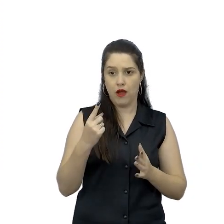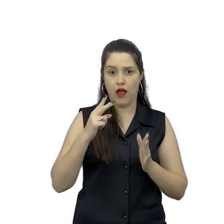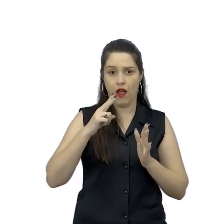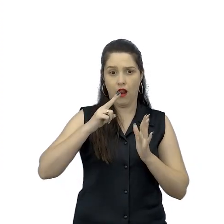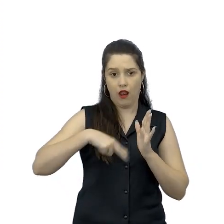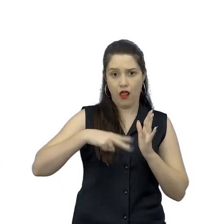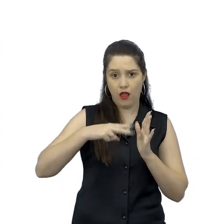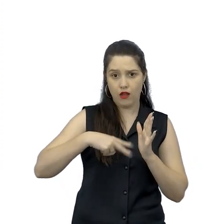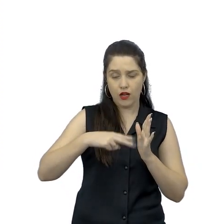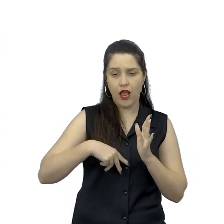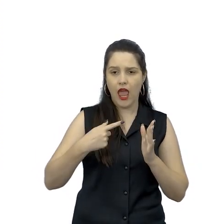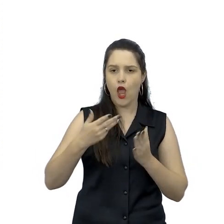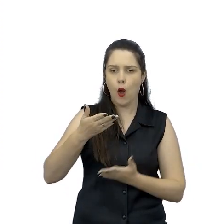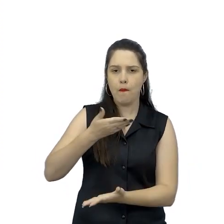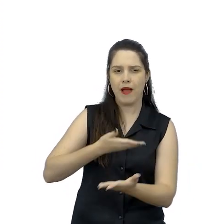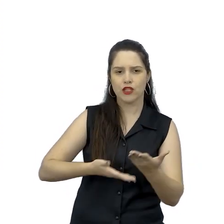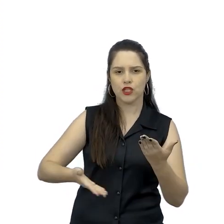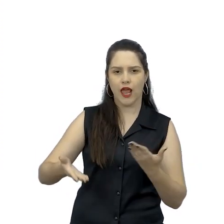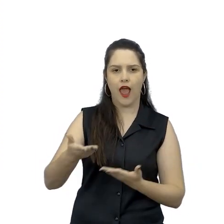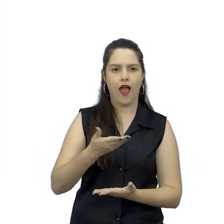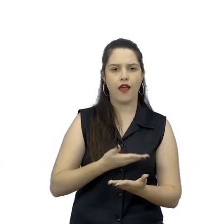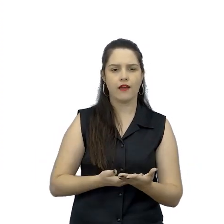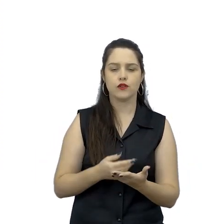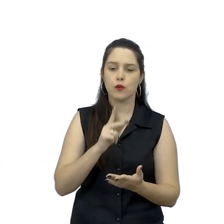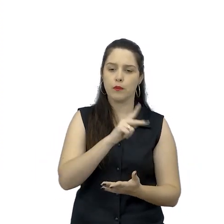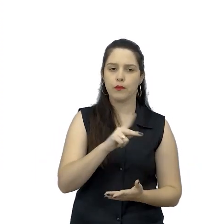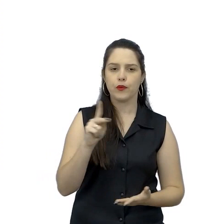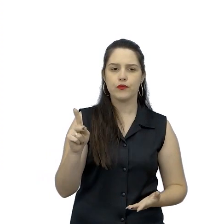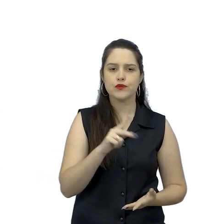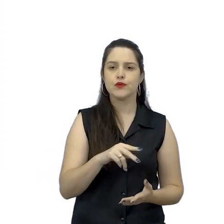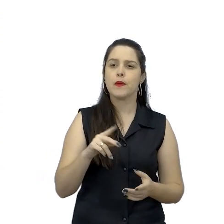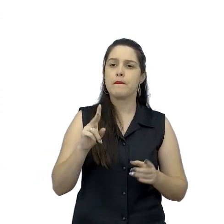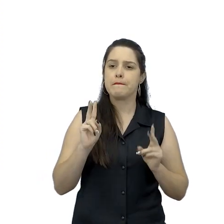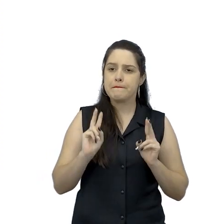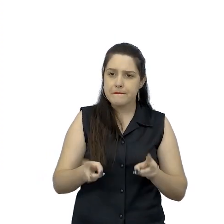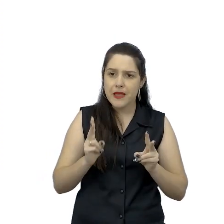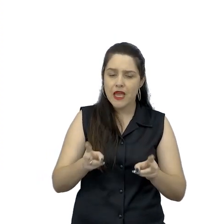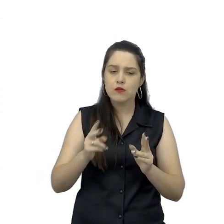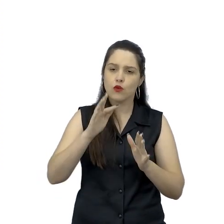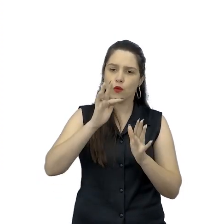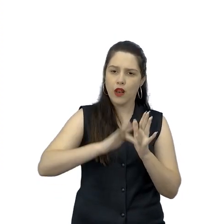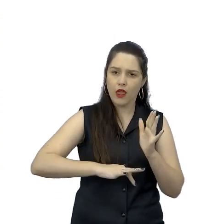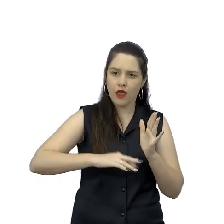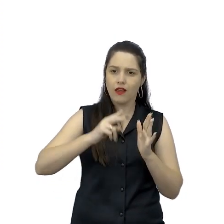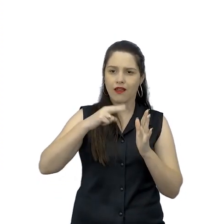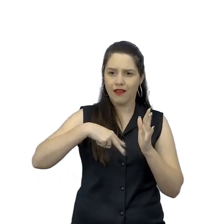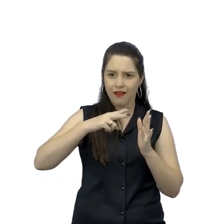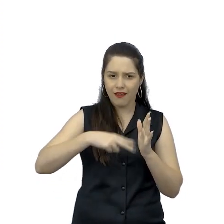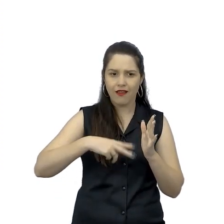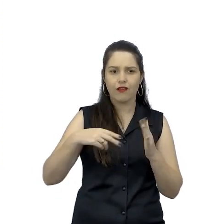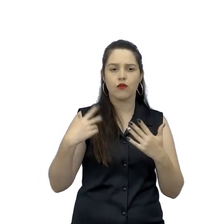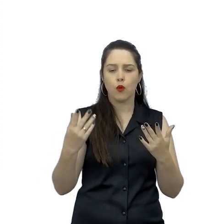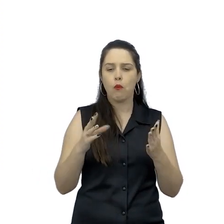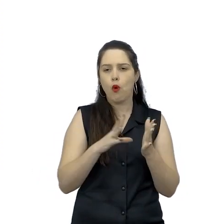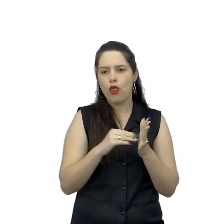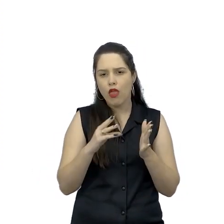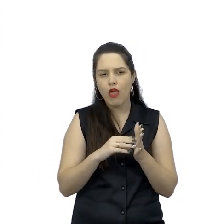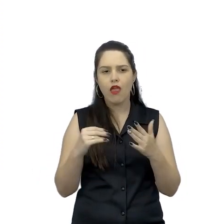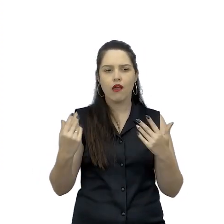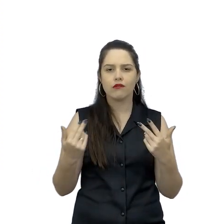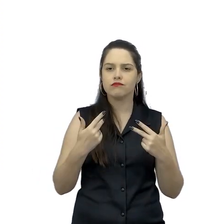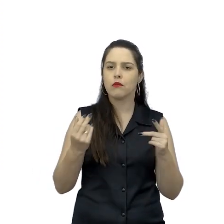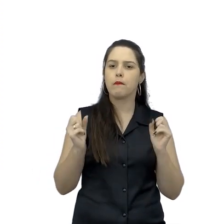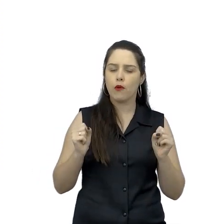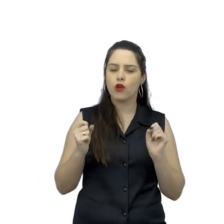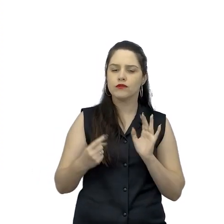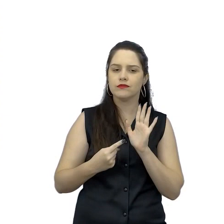leitura compartilhada? Ou o professor mesmo pode fazer a leitura como modelo, leitor modelo? Ou deixar os